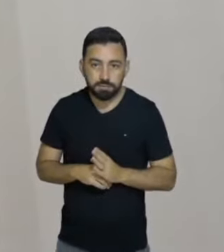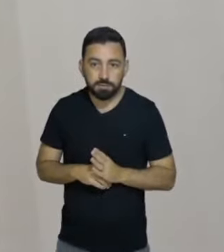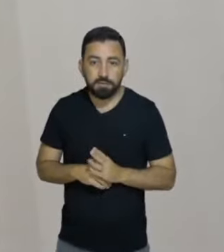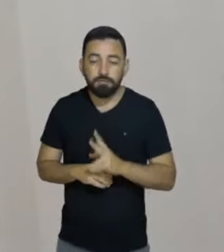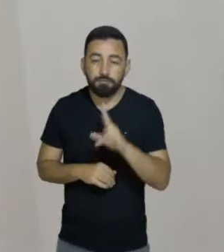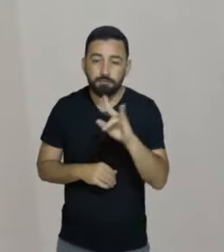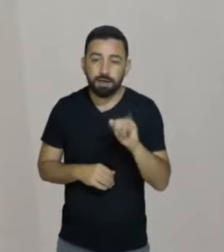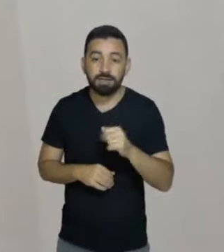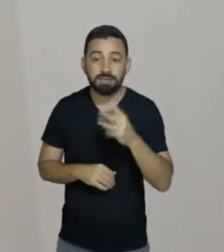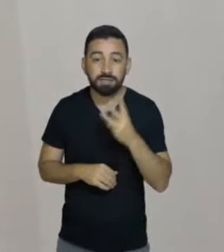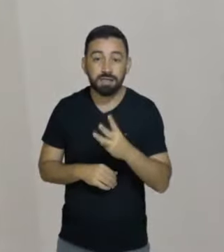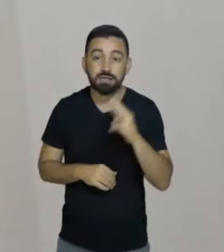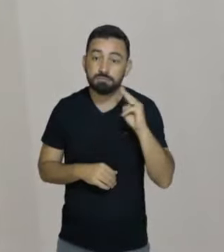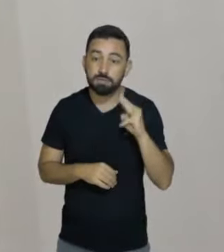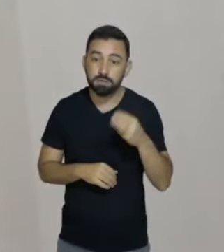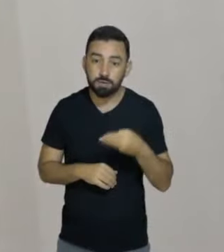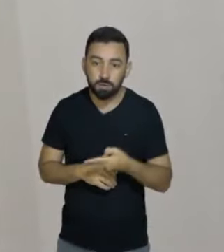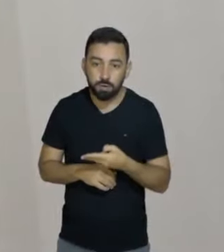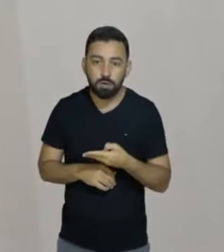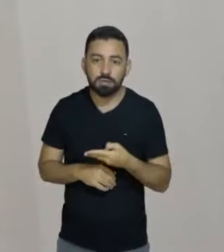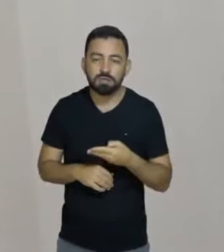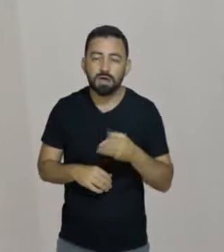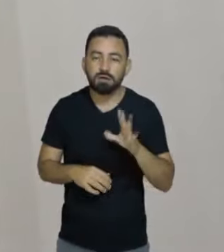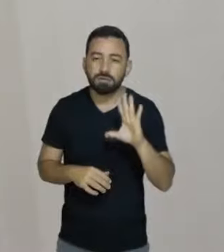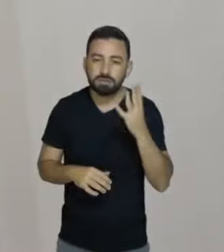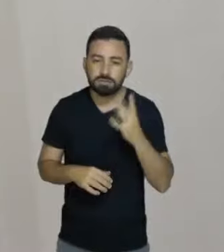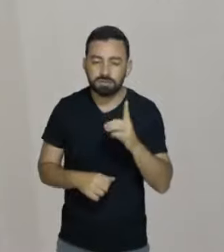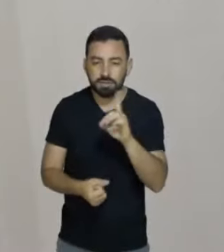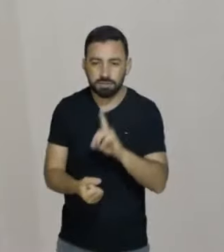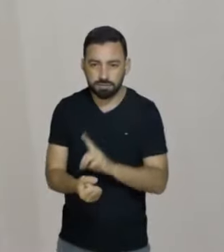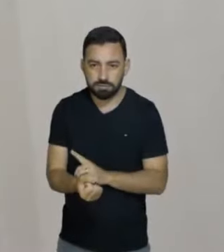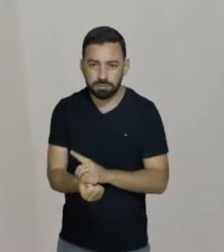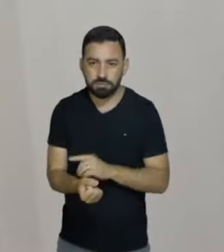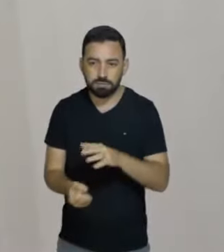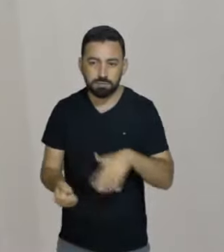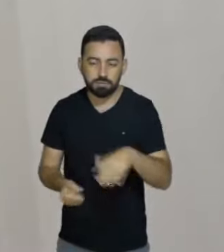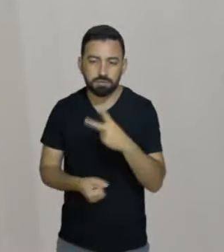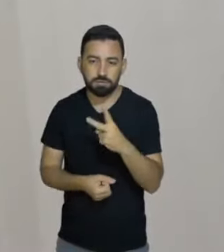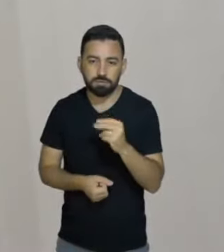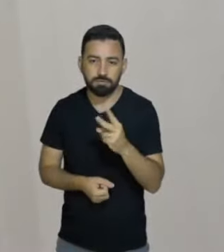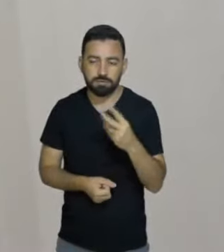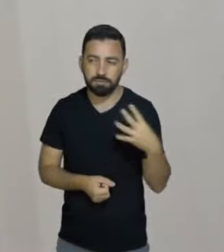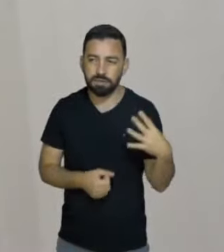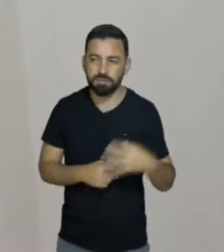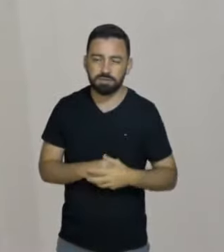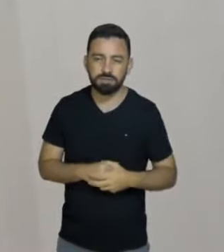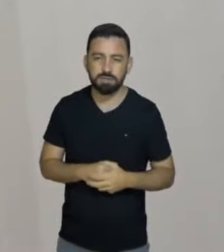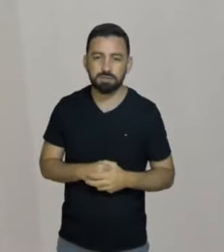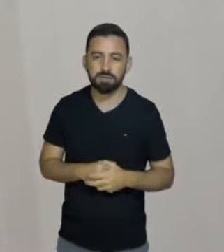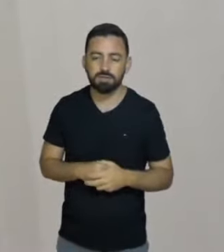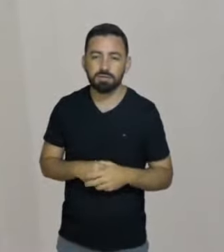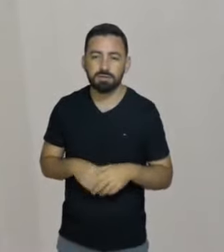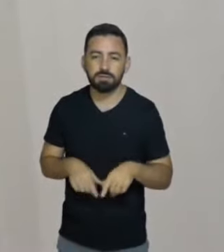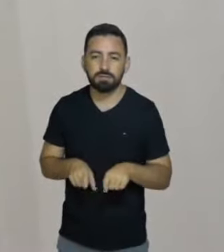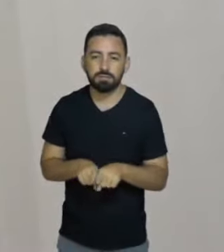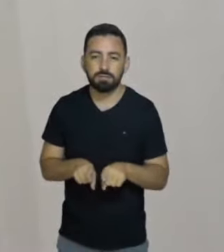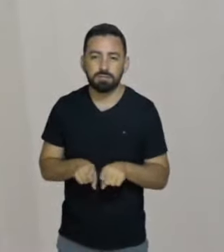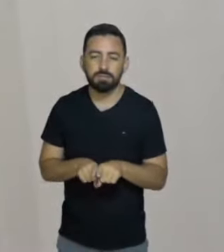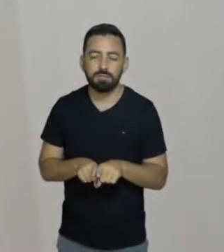3 milhões de casos de dengue em 2024. Há casos em mais